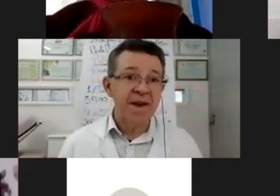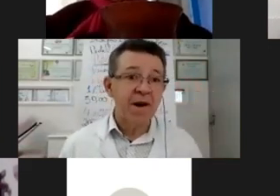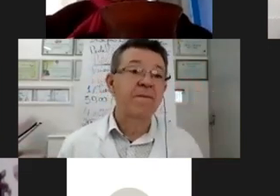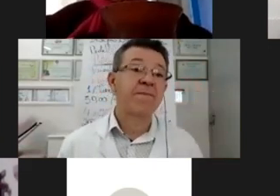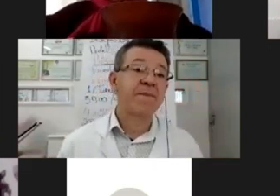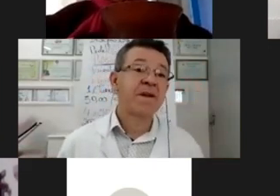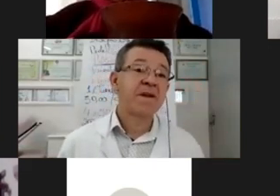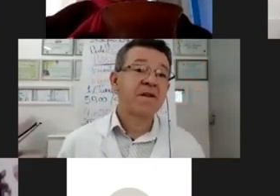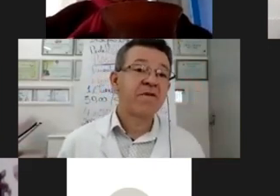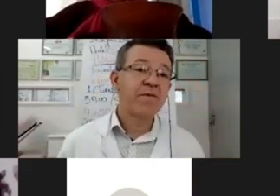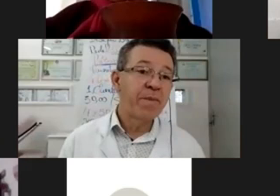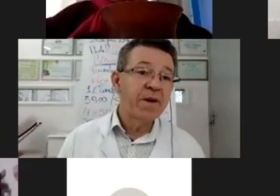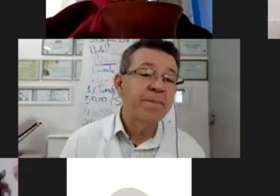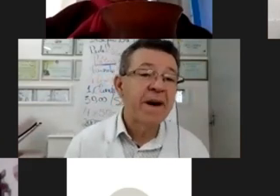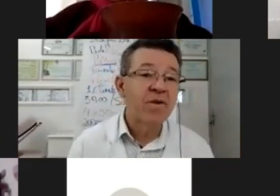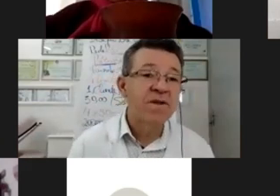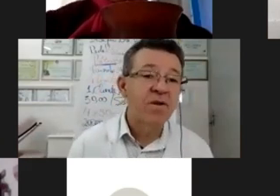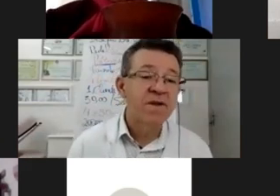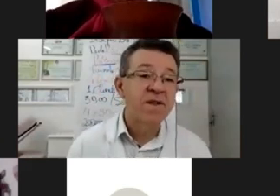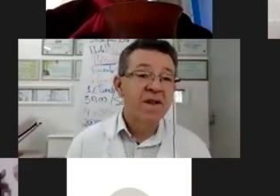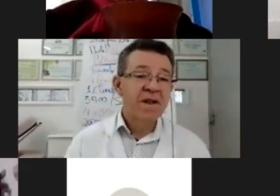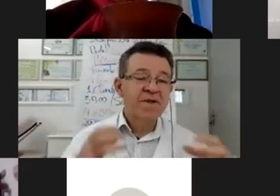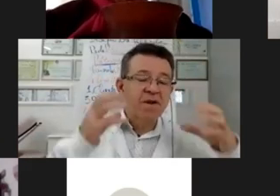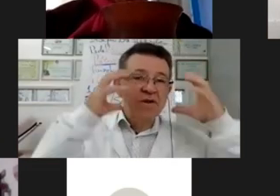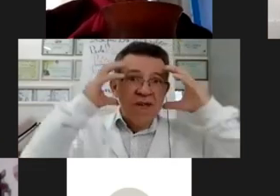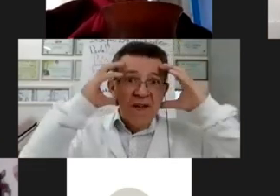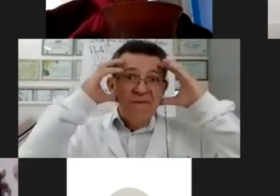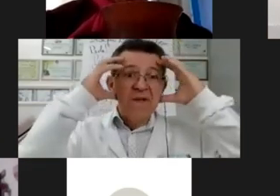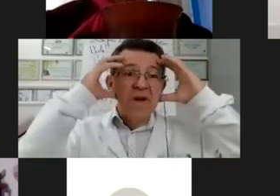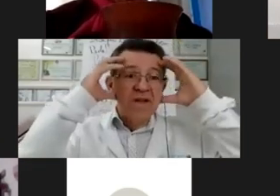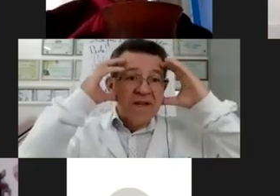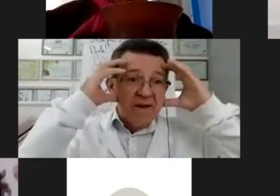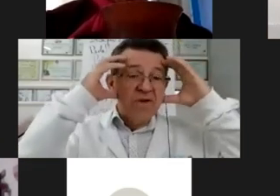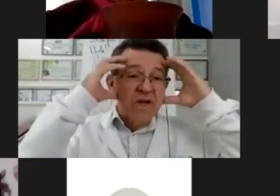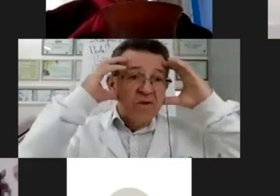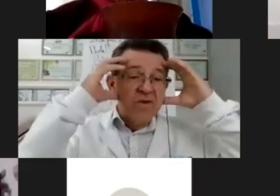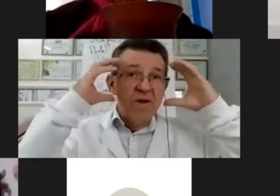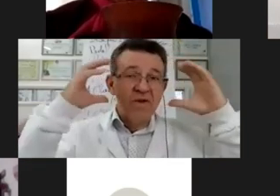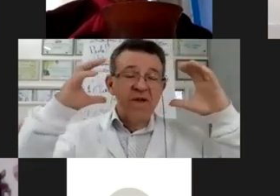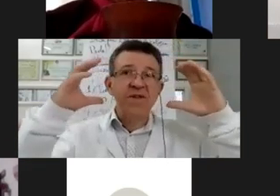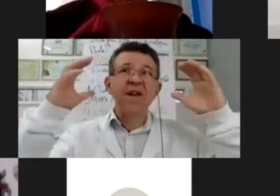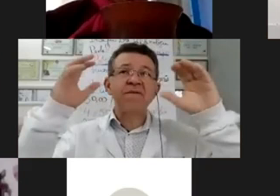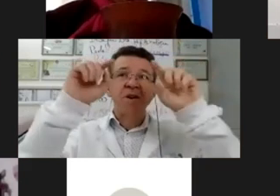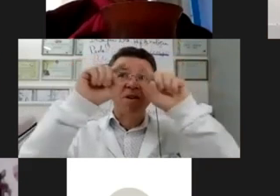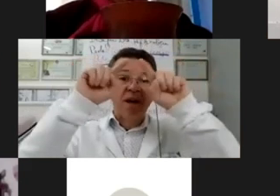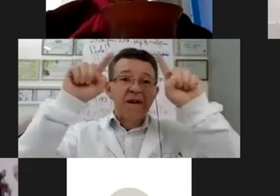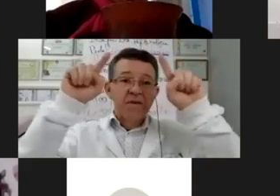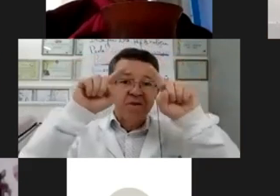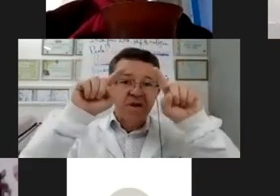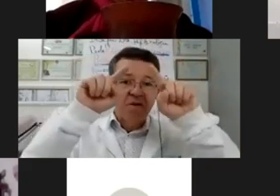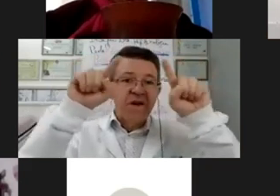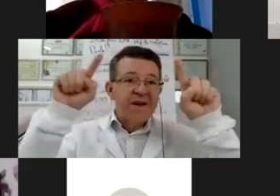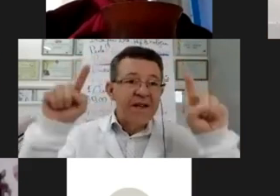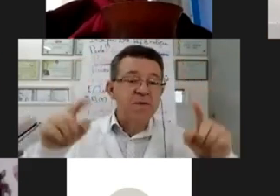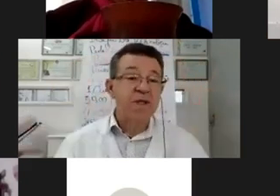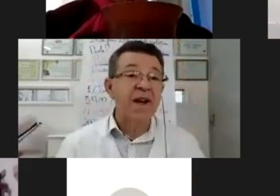sistema renal, vou perguntar para a Rose. Rose, você consegue visualizar o seu... Você consegue visualizar o